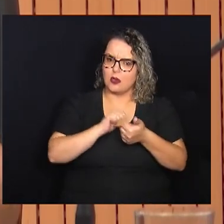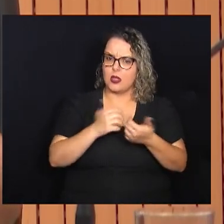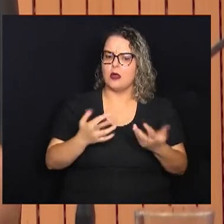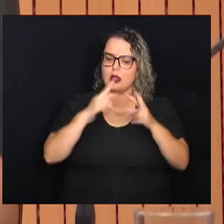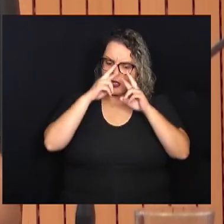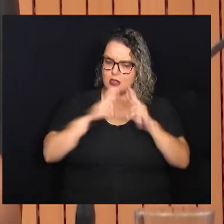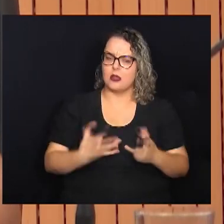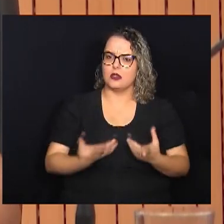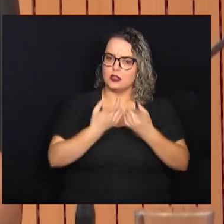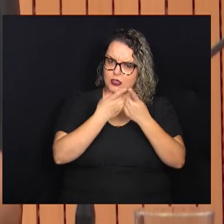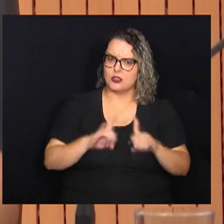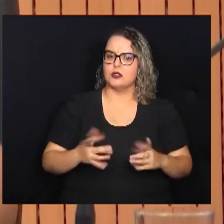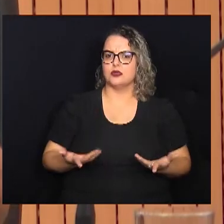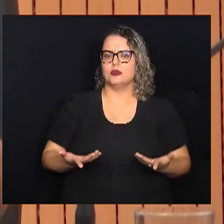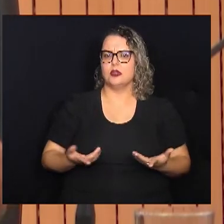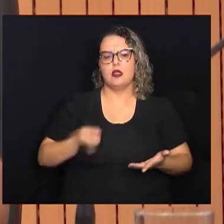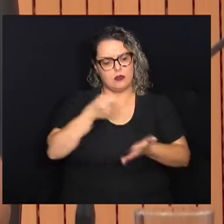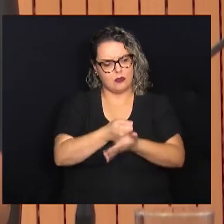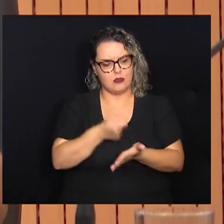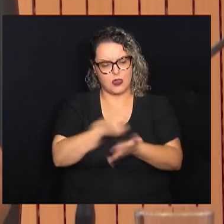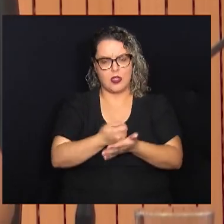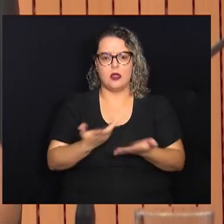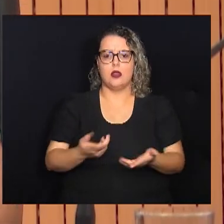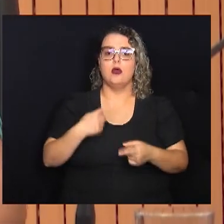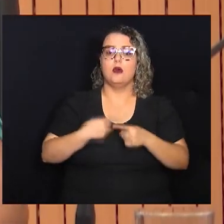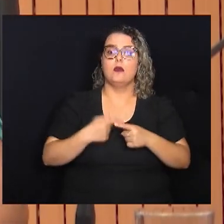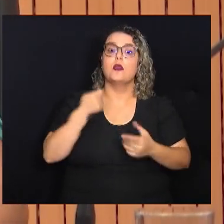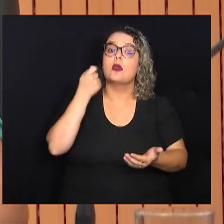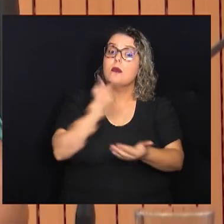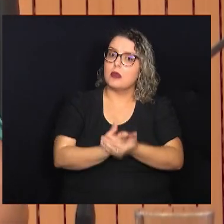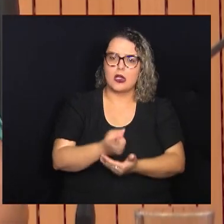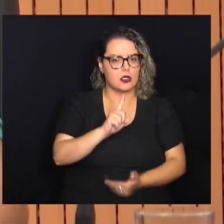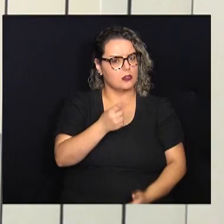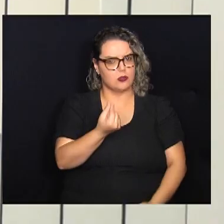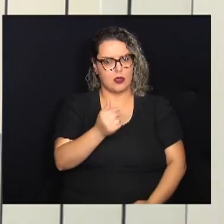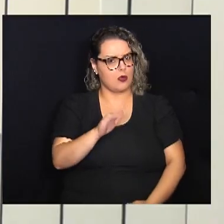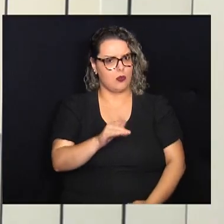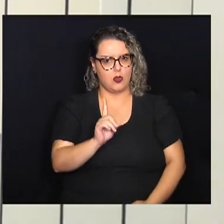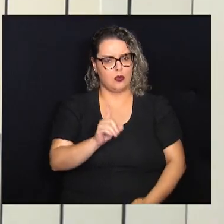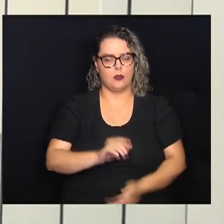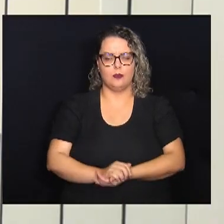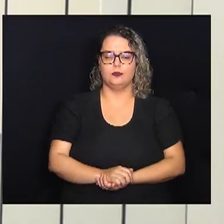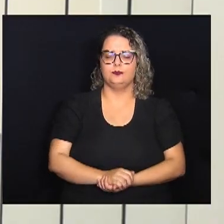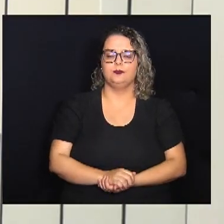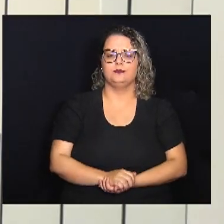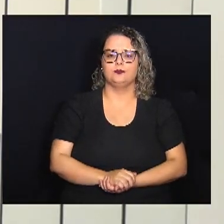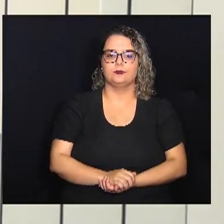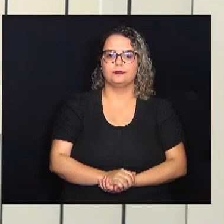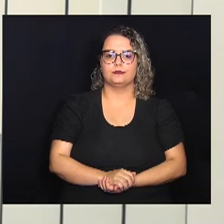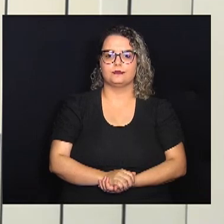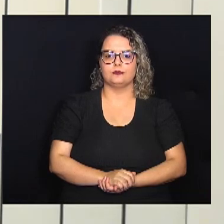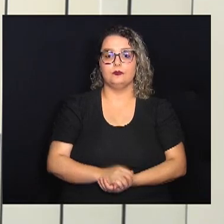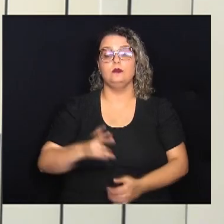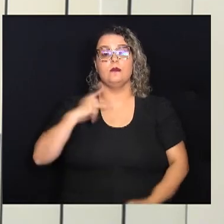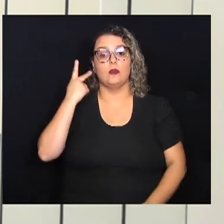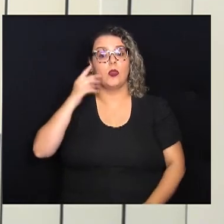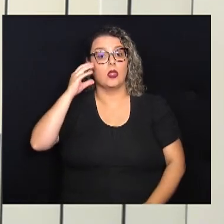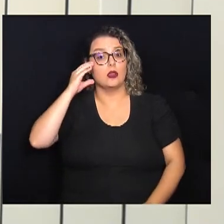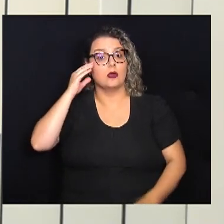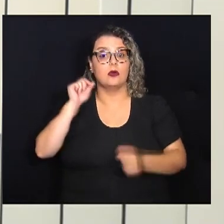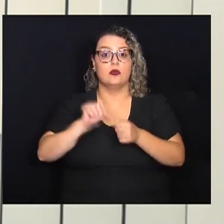respeito e dignidade, que aqui a gente paga e não paga pouco. Vereador Cirilo